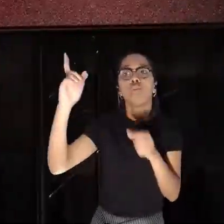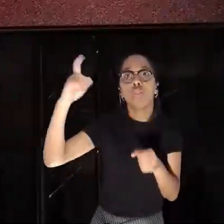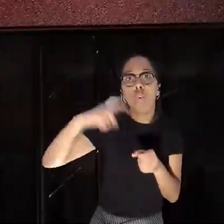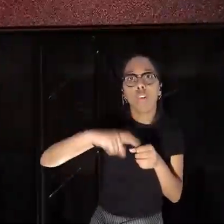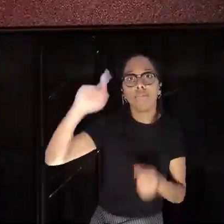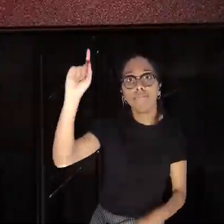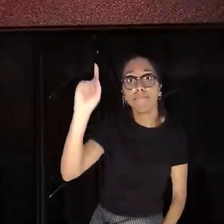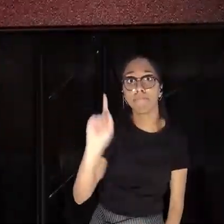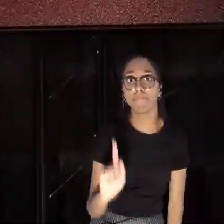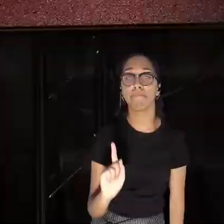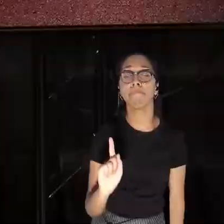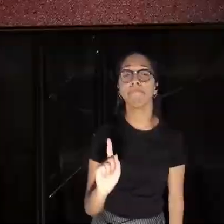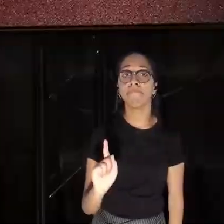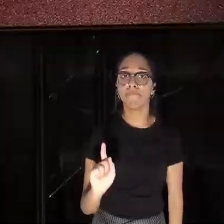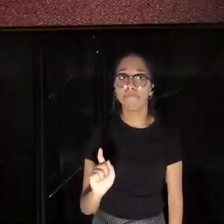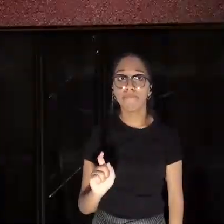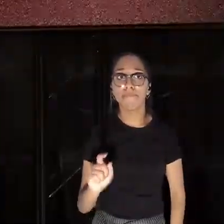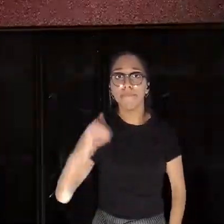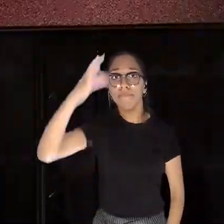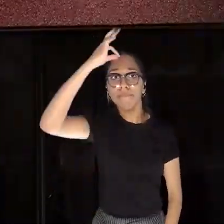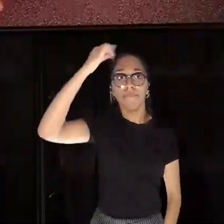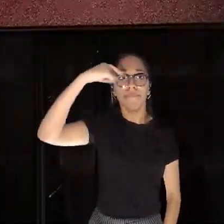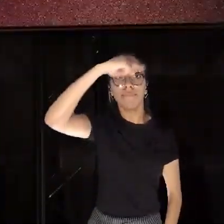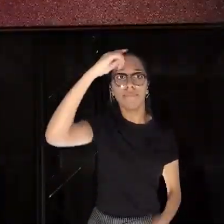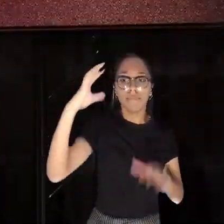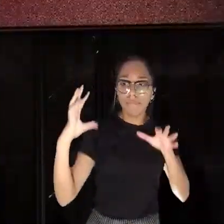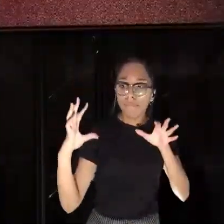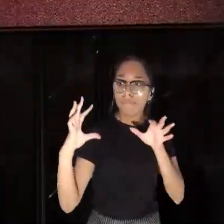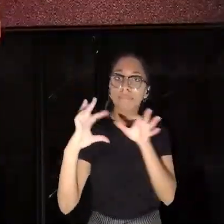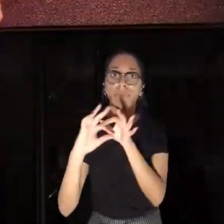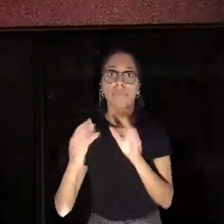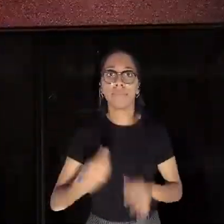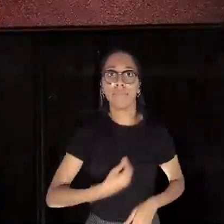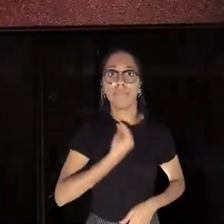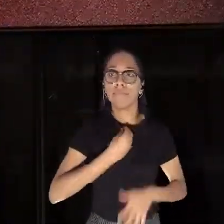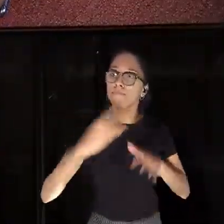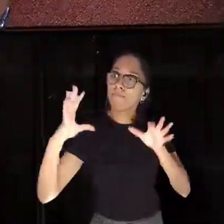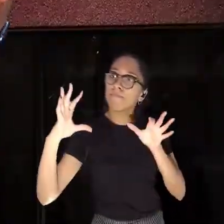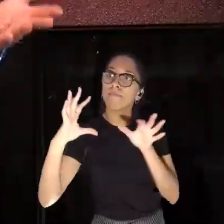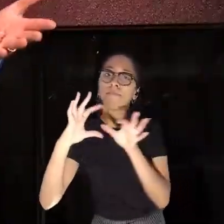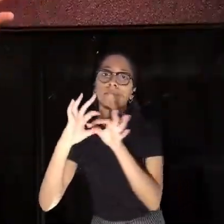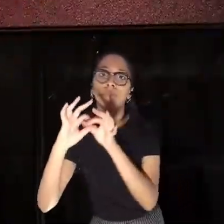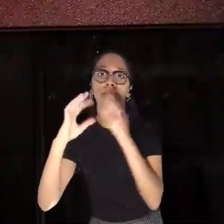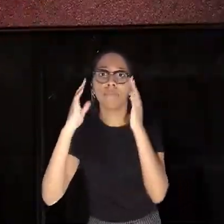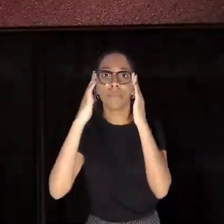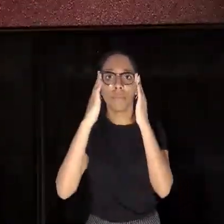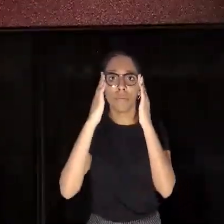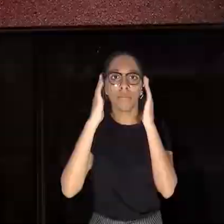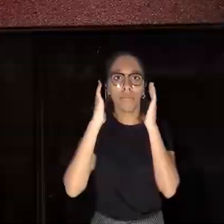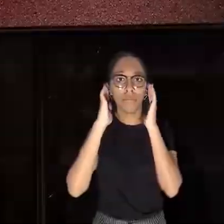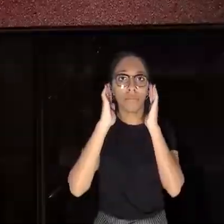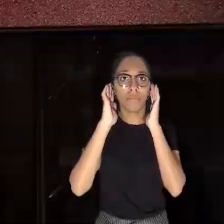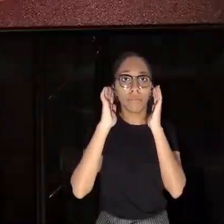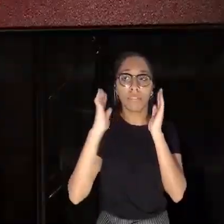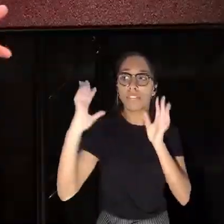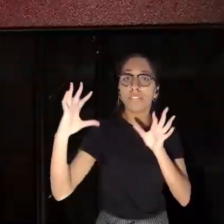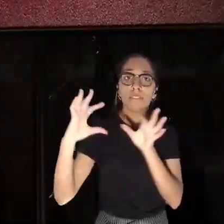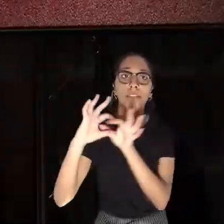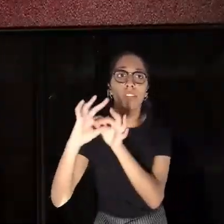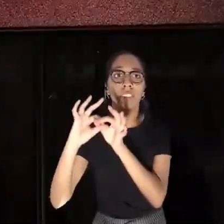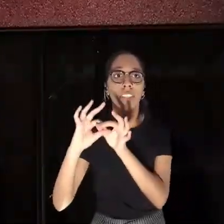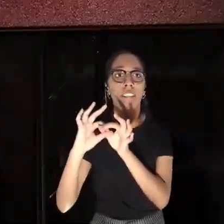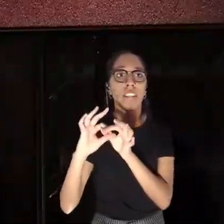sela. Se você sela alguma coisa, assim como se sela um gado, assim como se coloca um selo numa carta, assim como coloca um selo